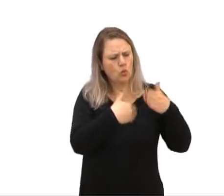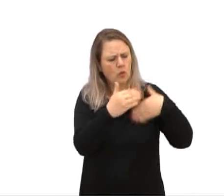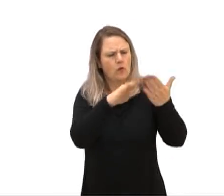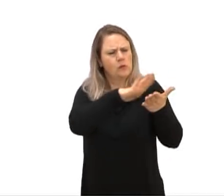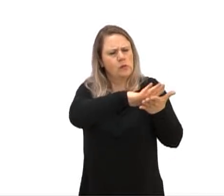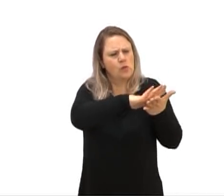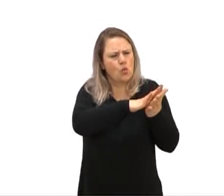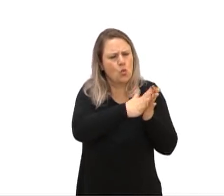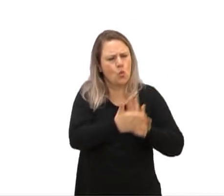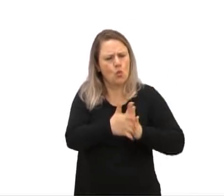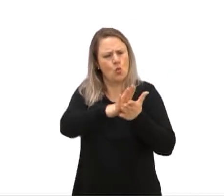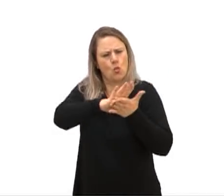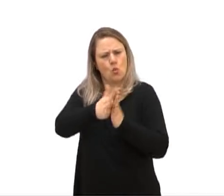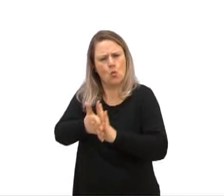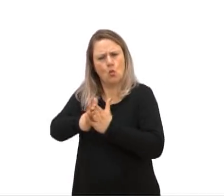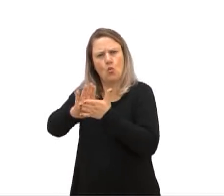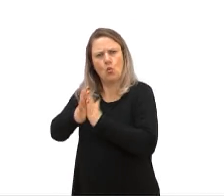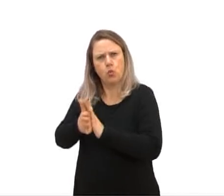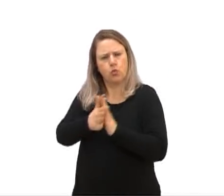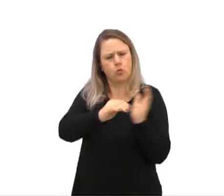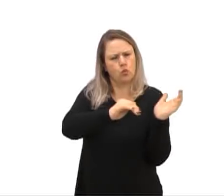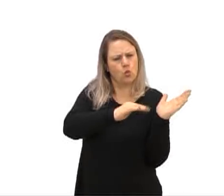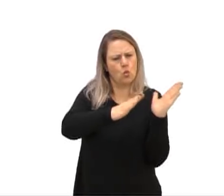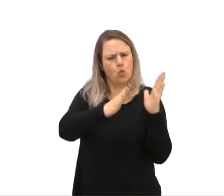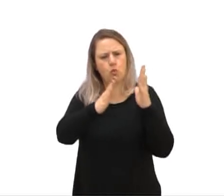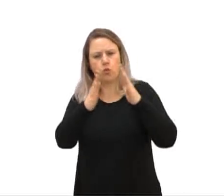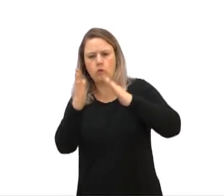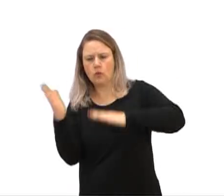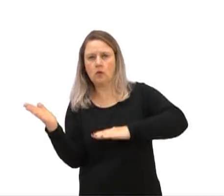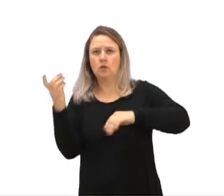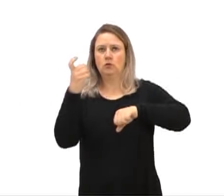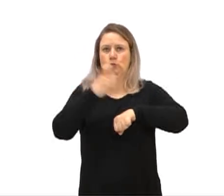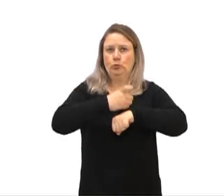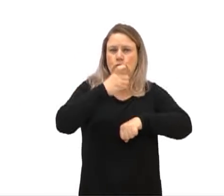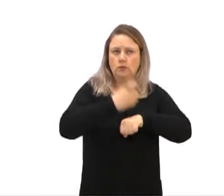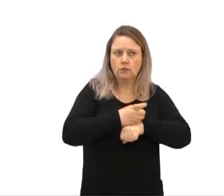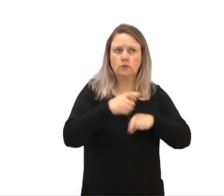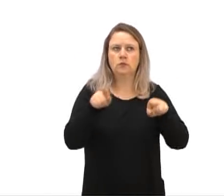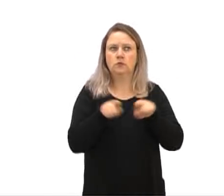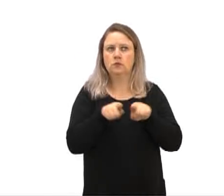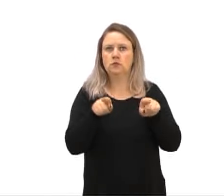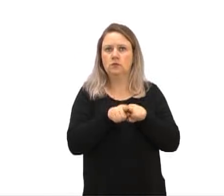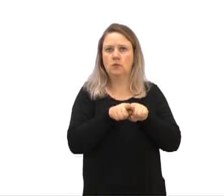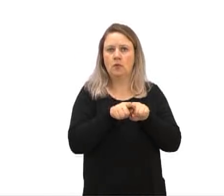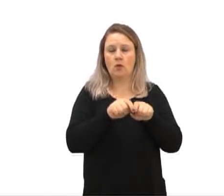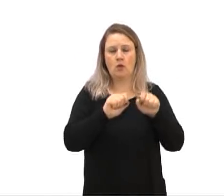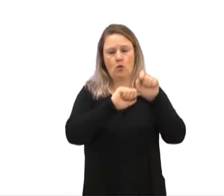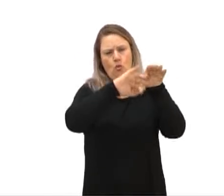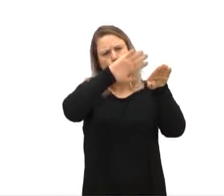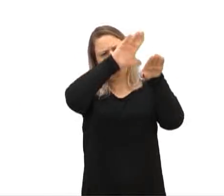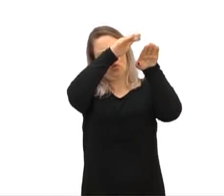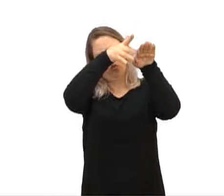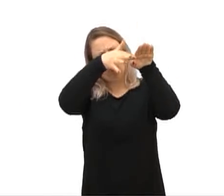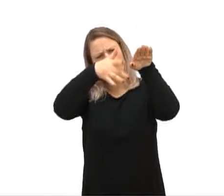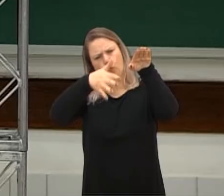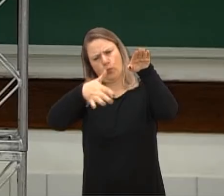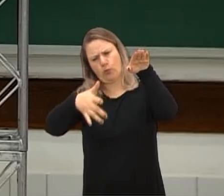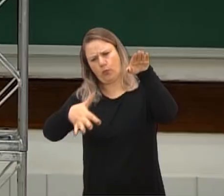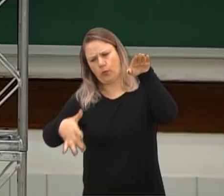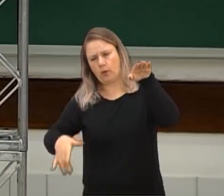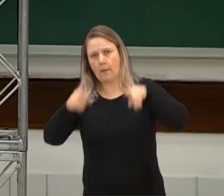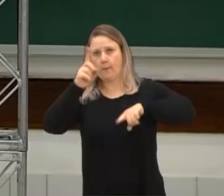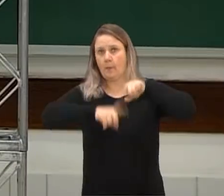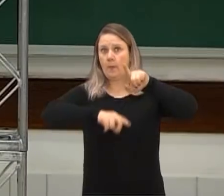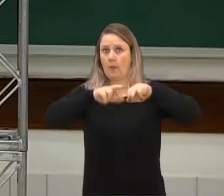decorrente desse intemperismo das rochas e transporte do material desgastado, que a gente vai chamar então